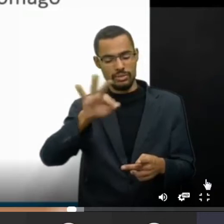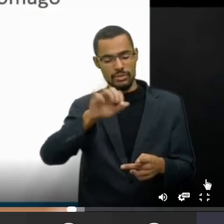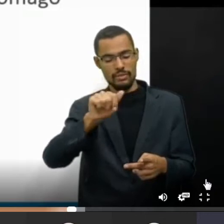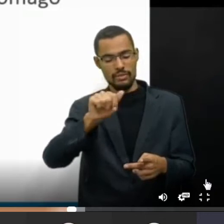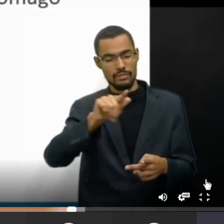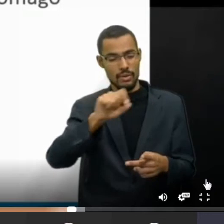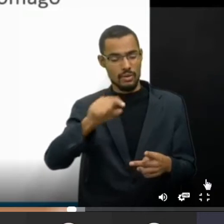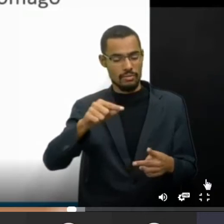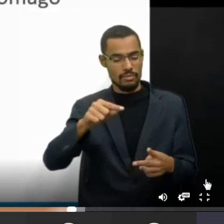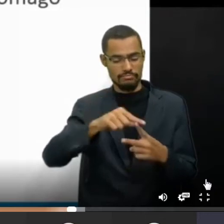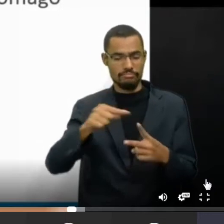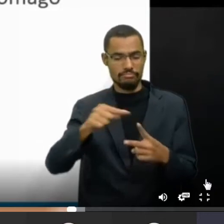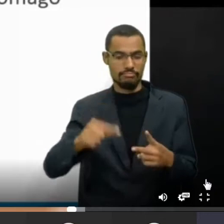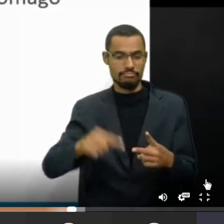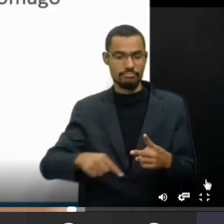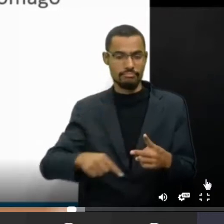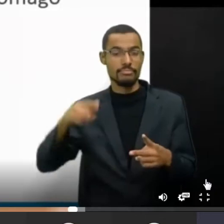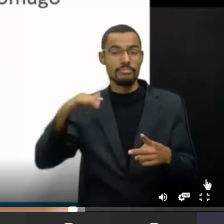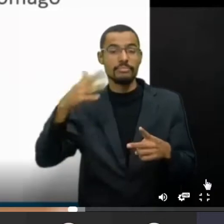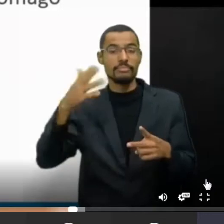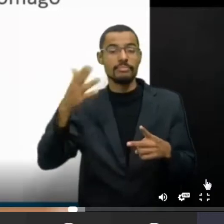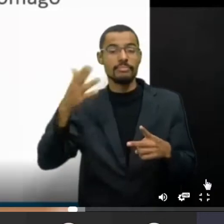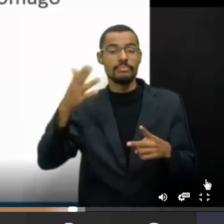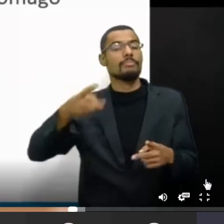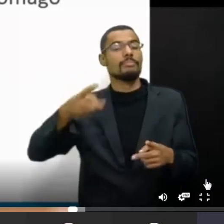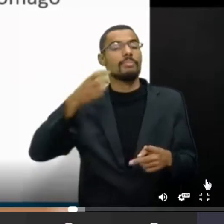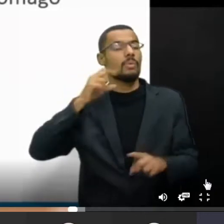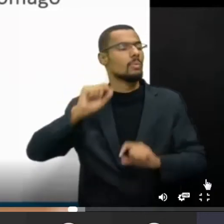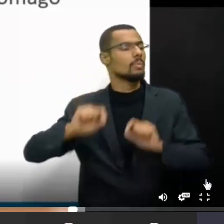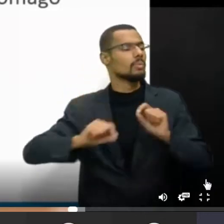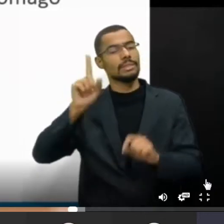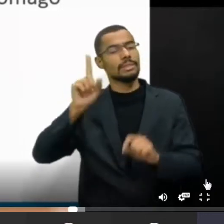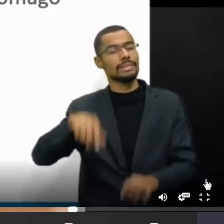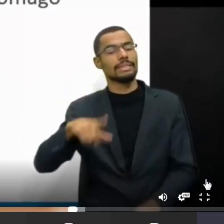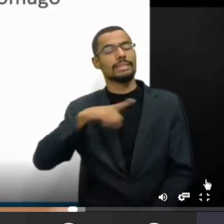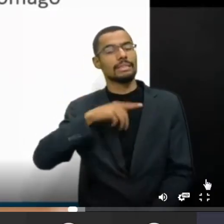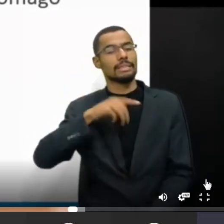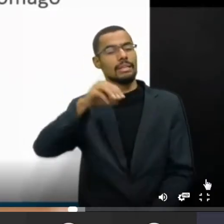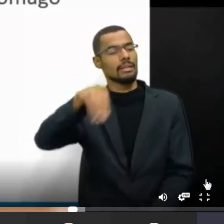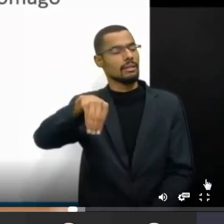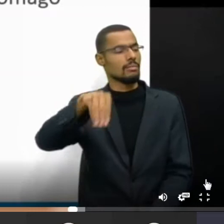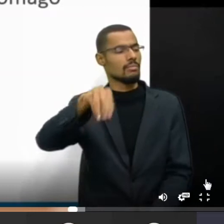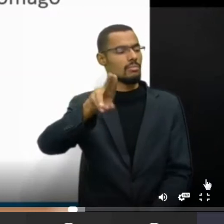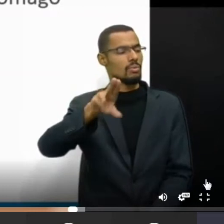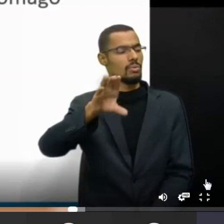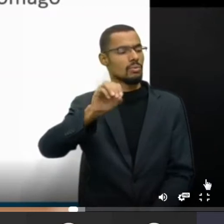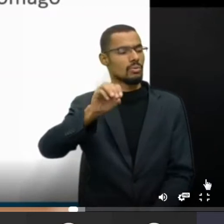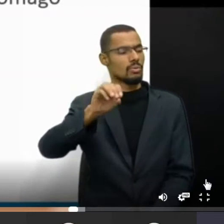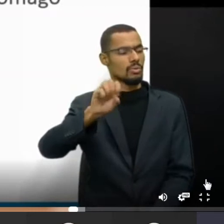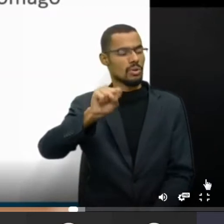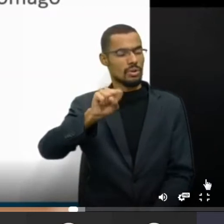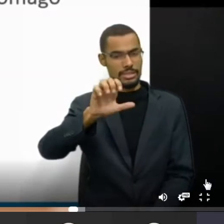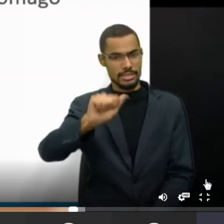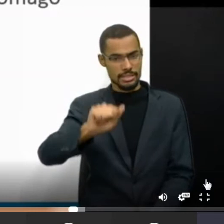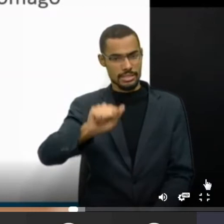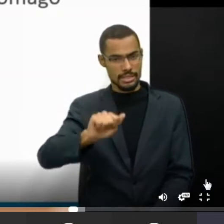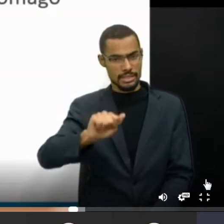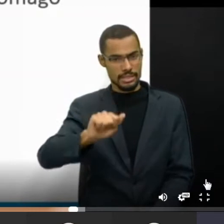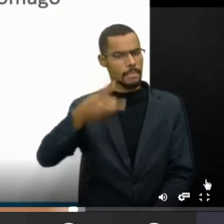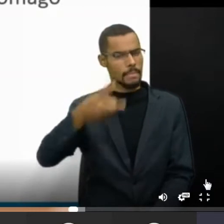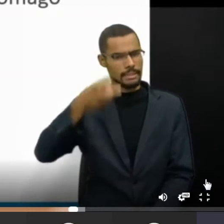de músculo liso. E internamente, então, eu tenho a mucosa esofágica. Então, lembram, a